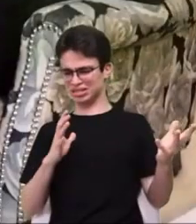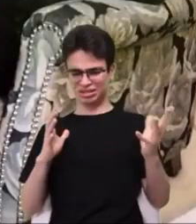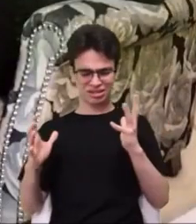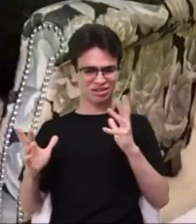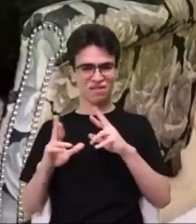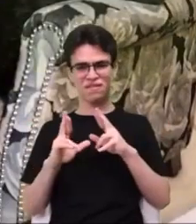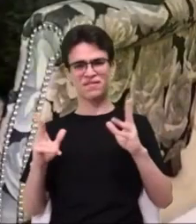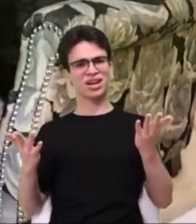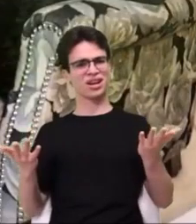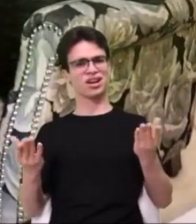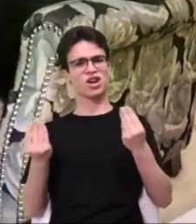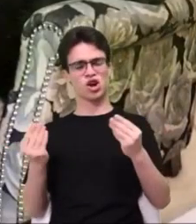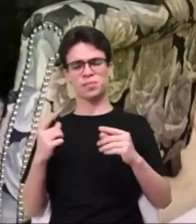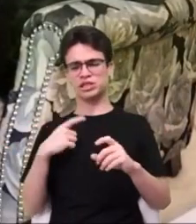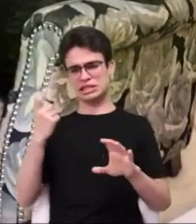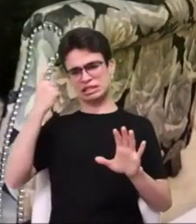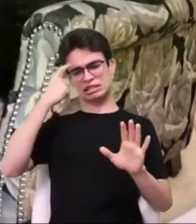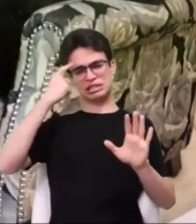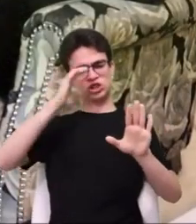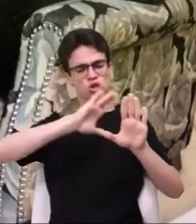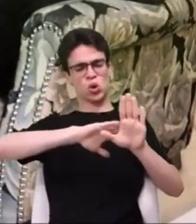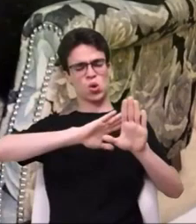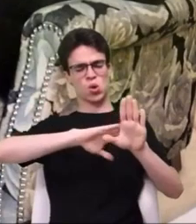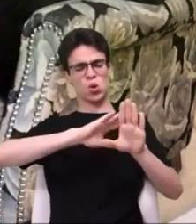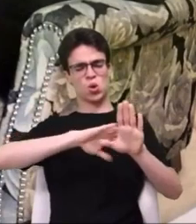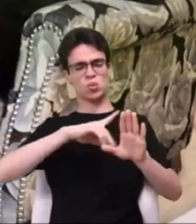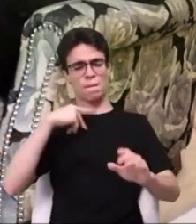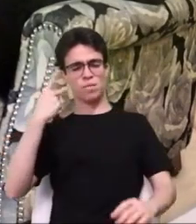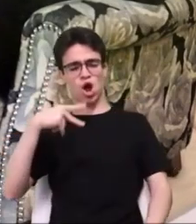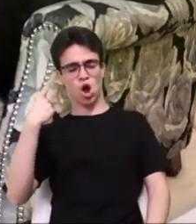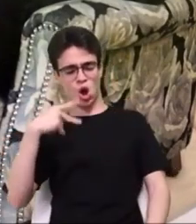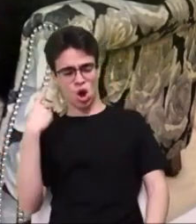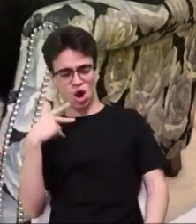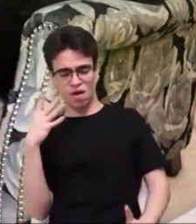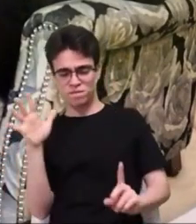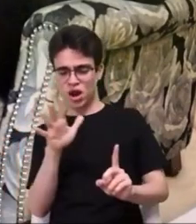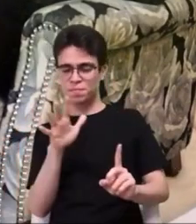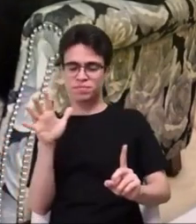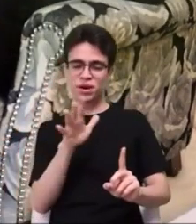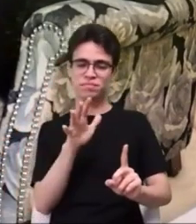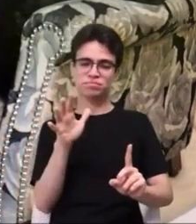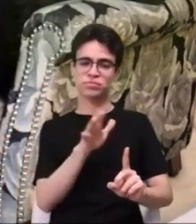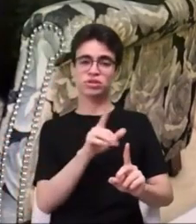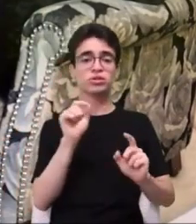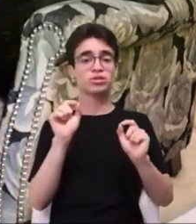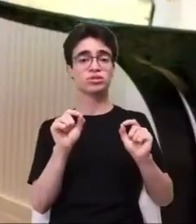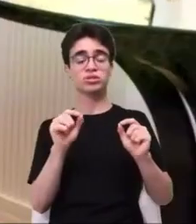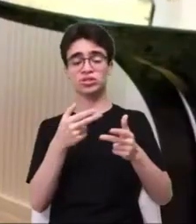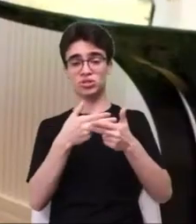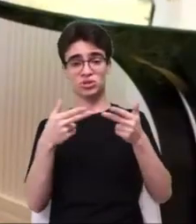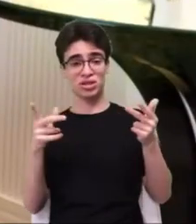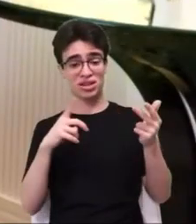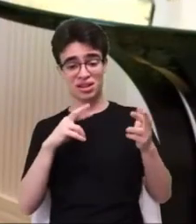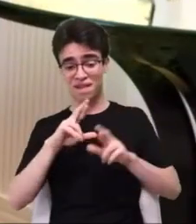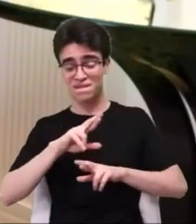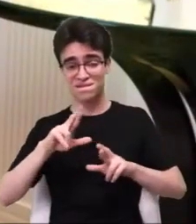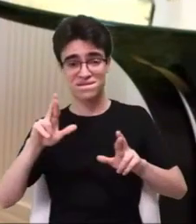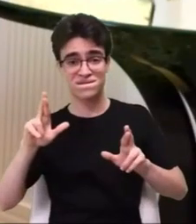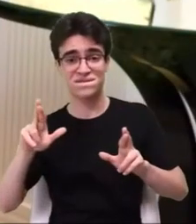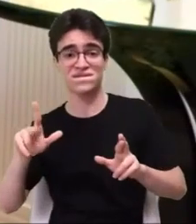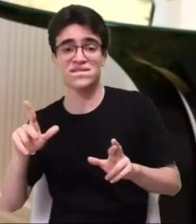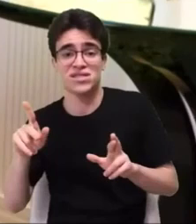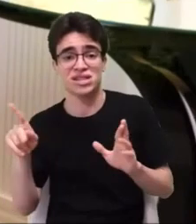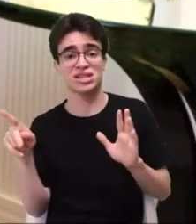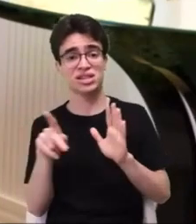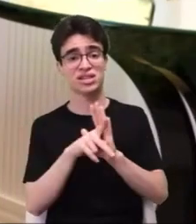trás, com uma ideologia política, trabalhando aquilo que é divergente até da postura